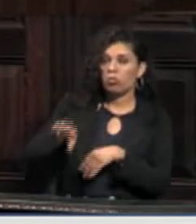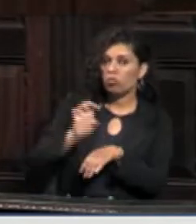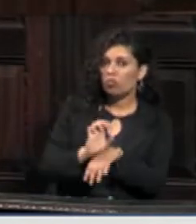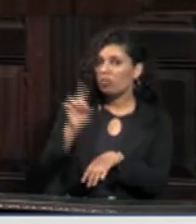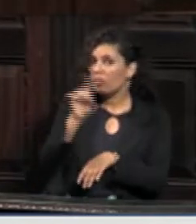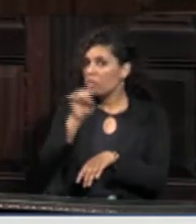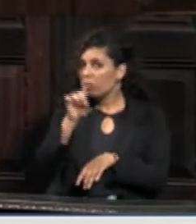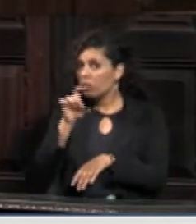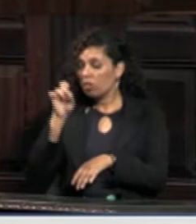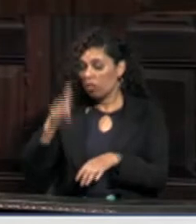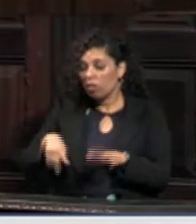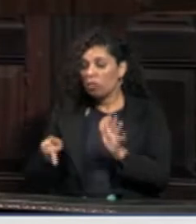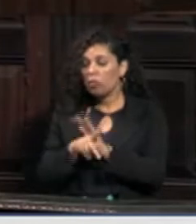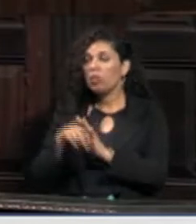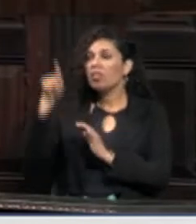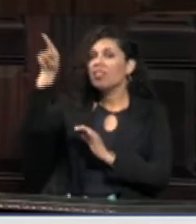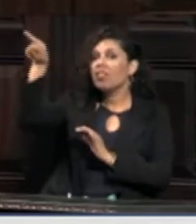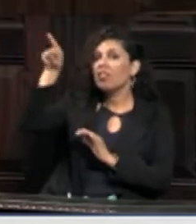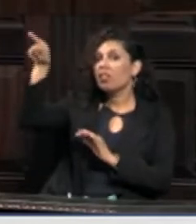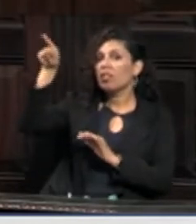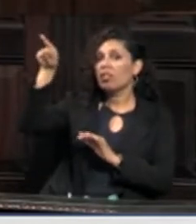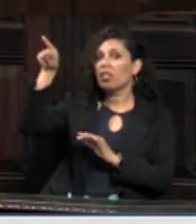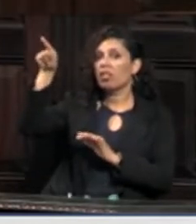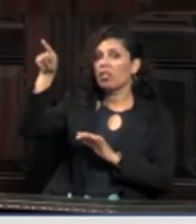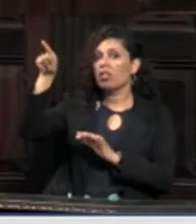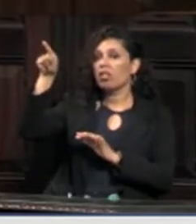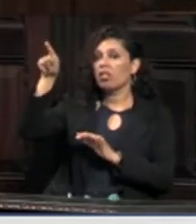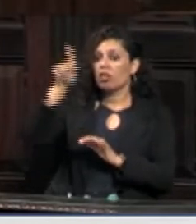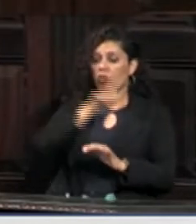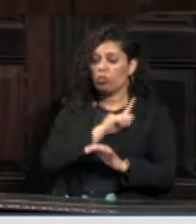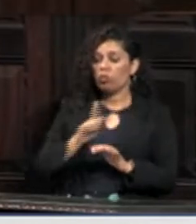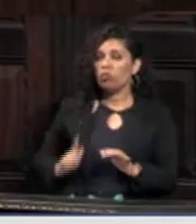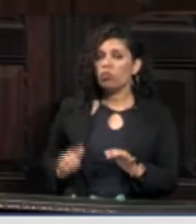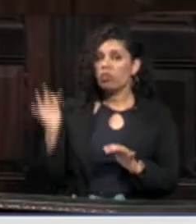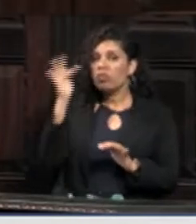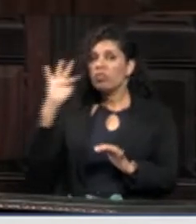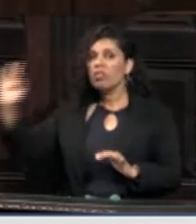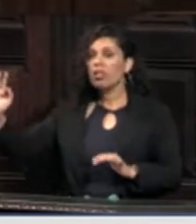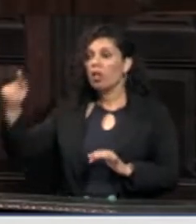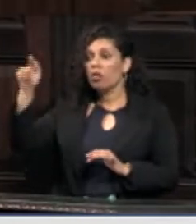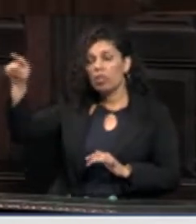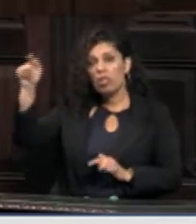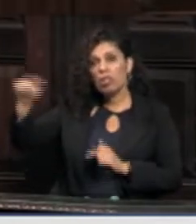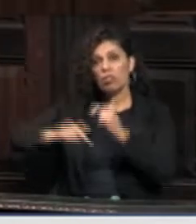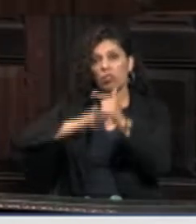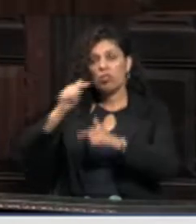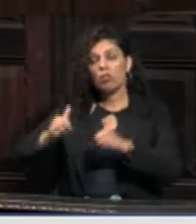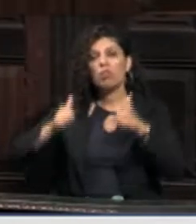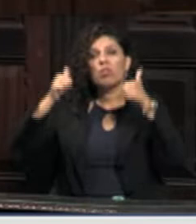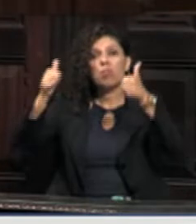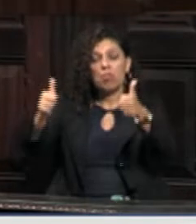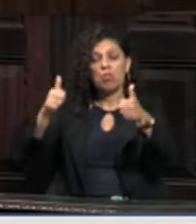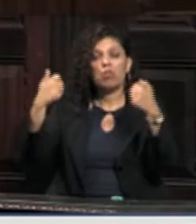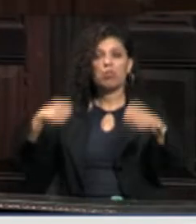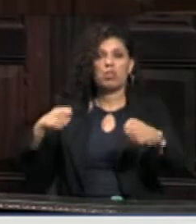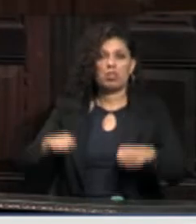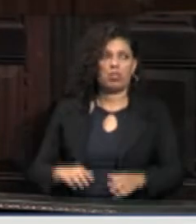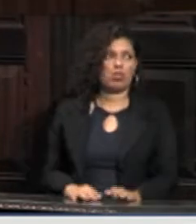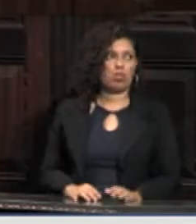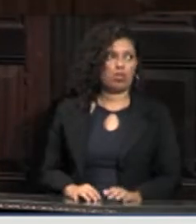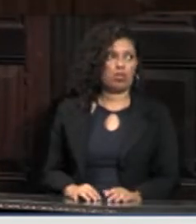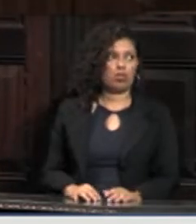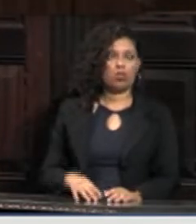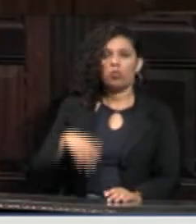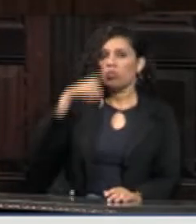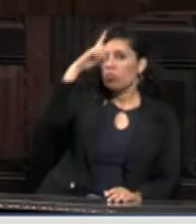federal, que precisa tornar o CISREG eficiente. Não cabe aos